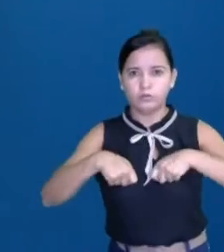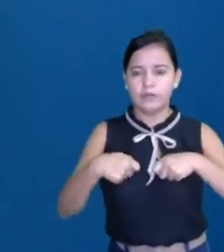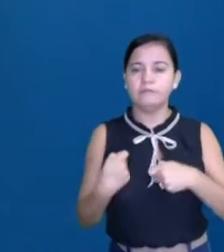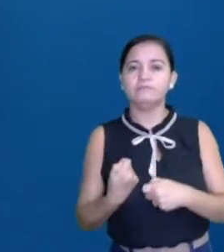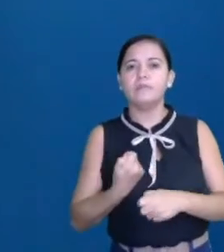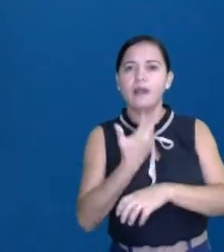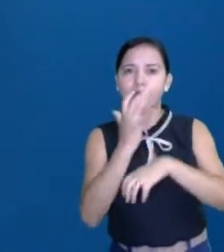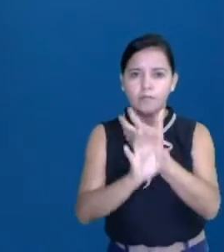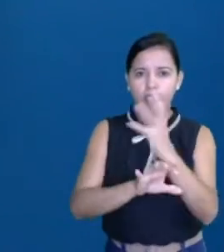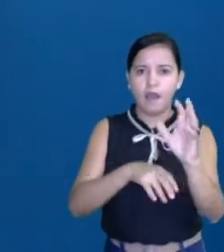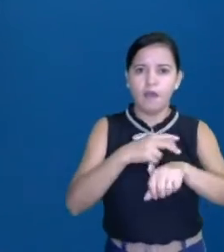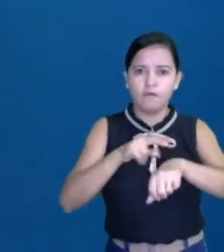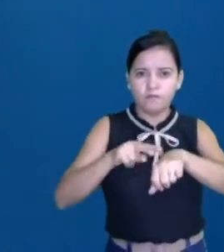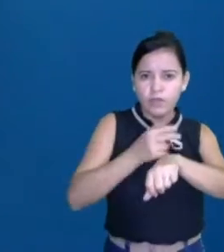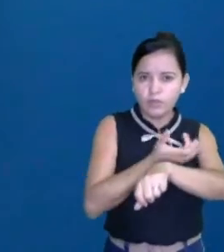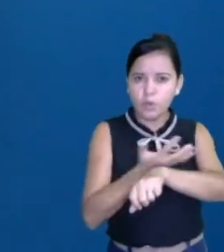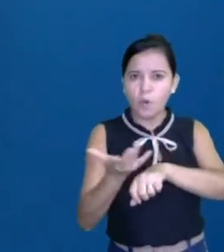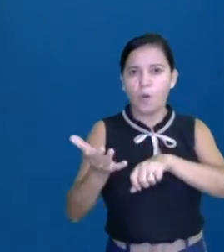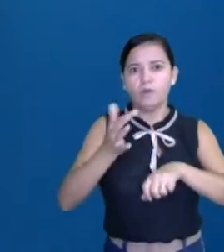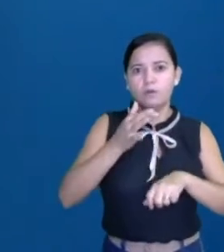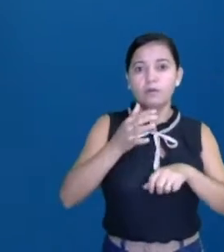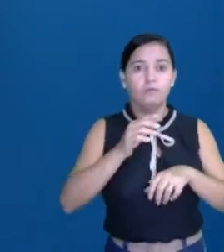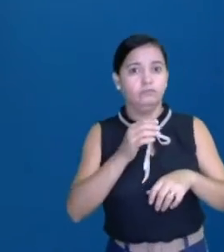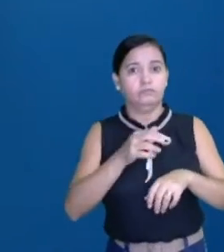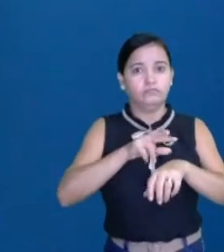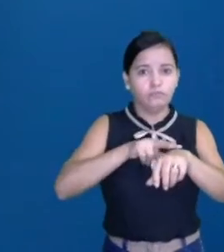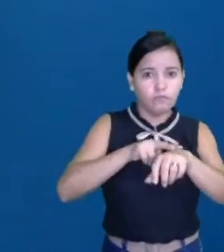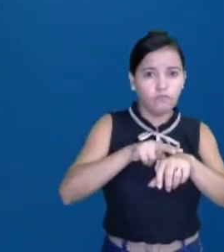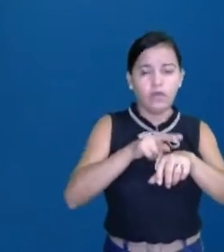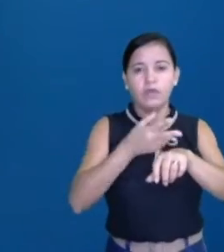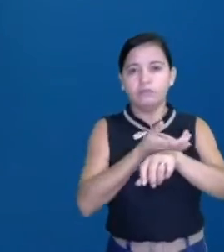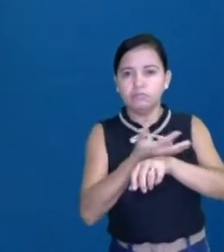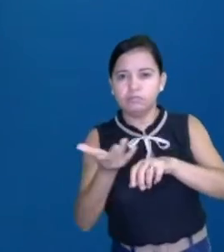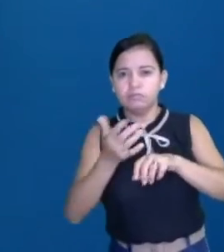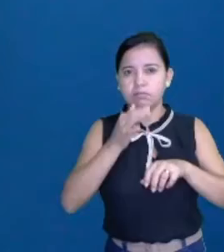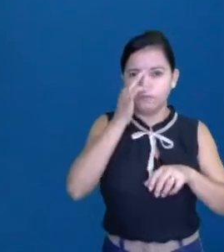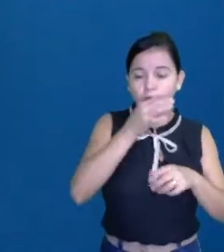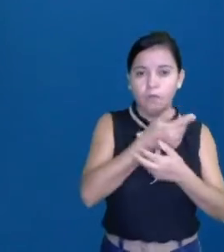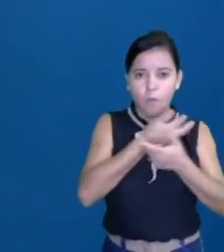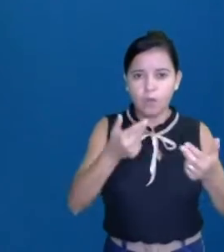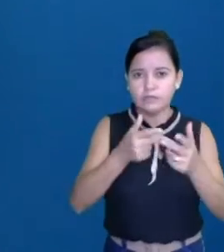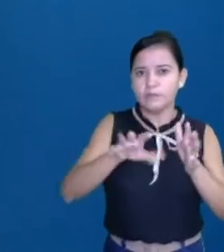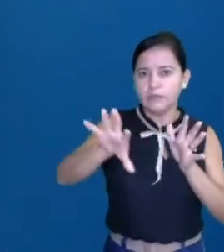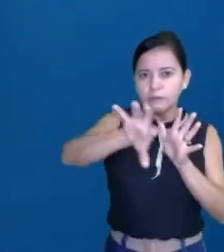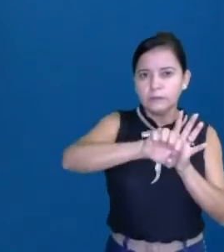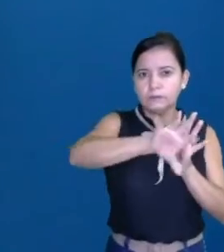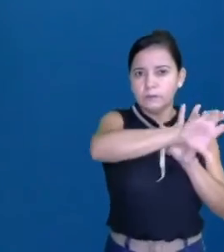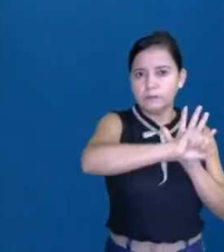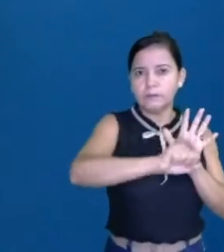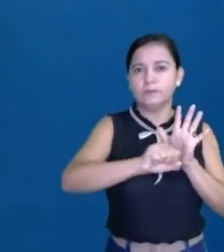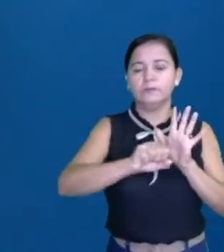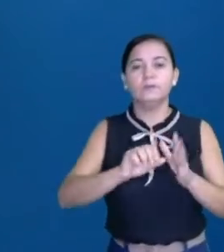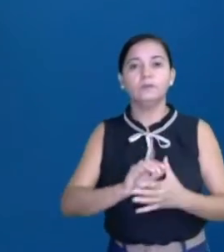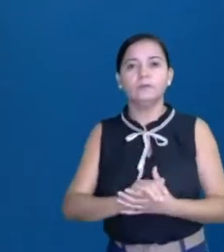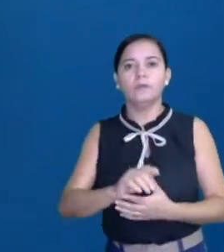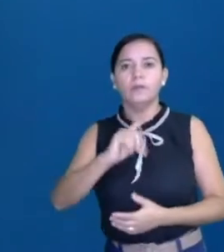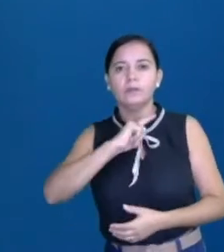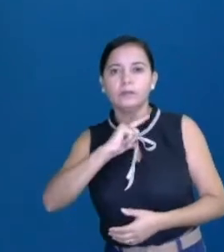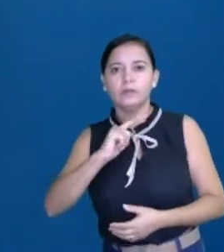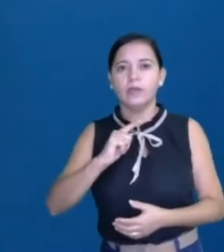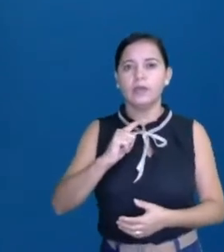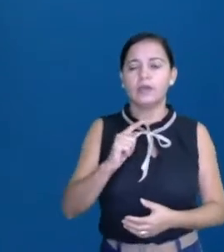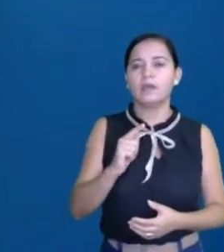plantas. E aí a gente vai ter, pelos vegetais em geral, e aí a gente vai ver que tem uma relação muito íntima com essa ideia, a amônia,